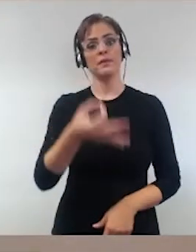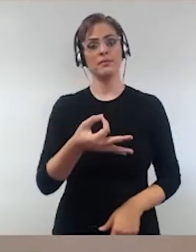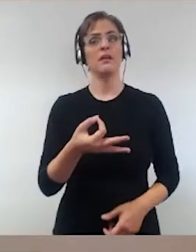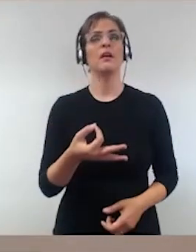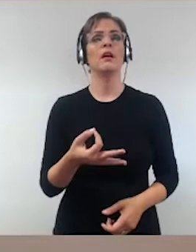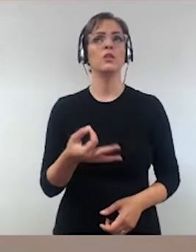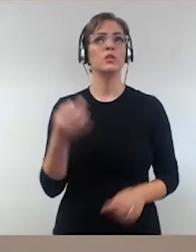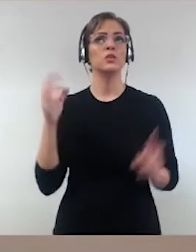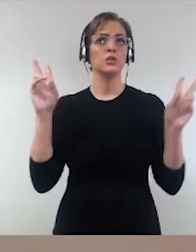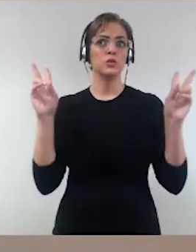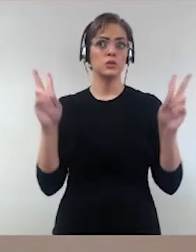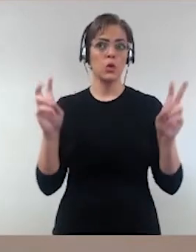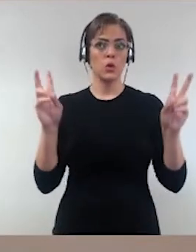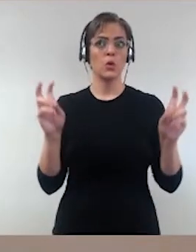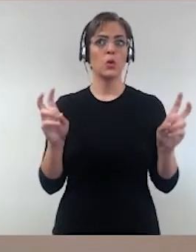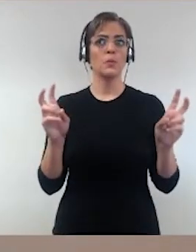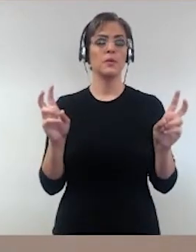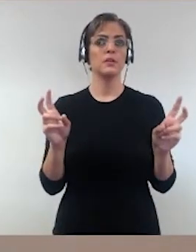então,